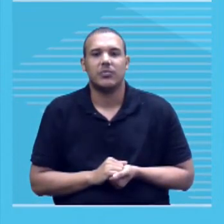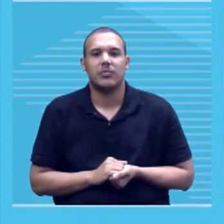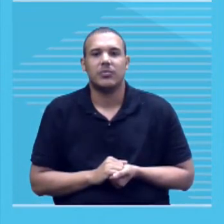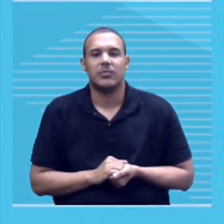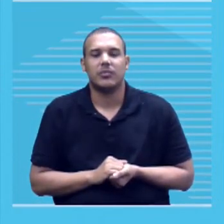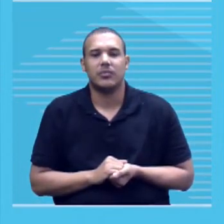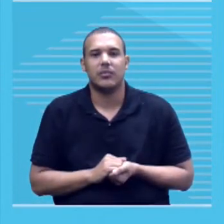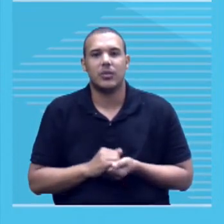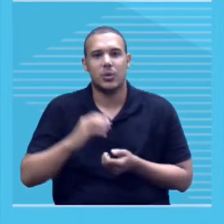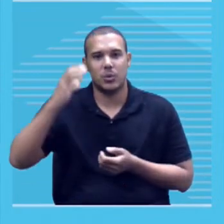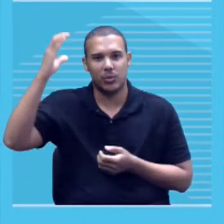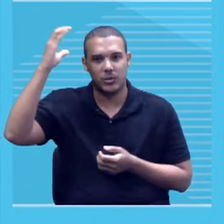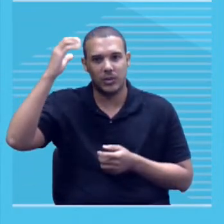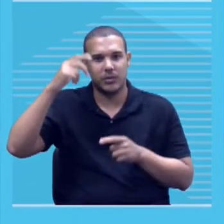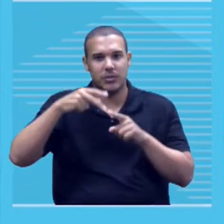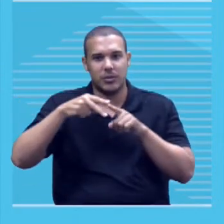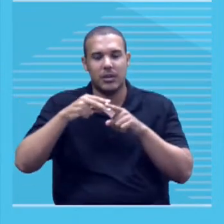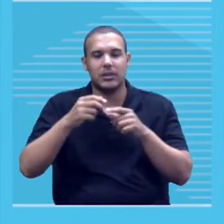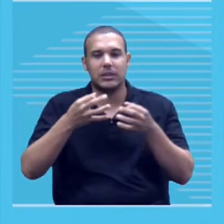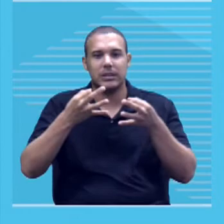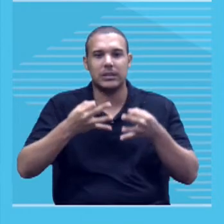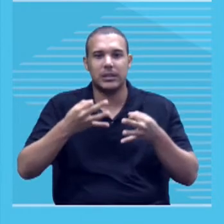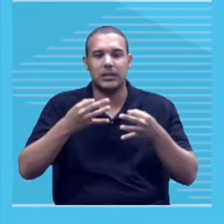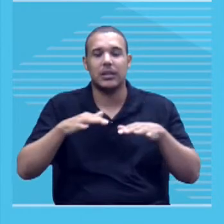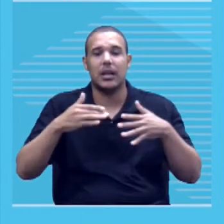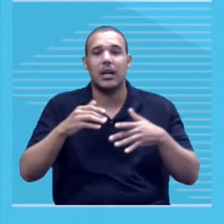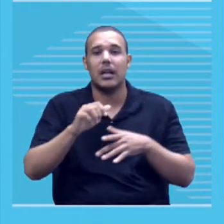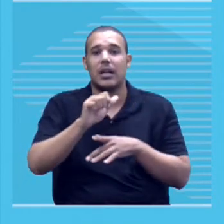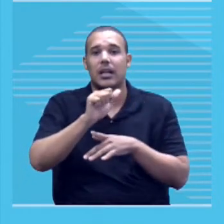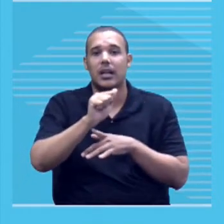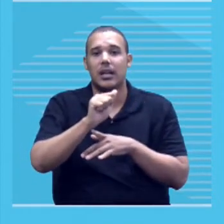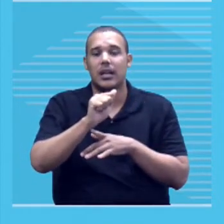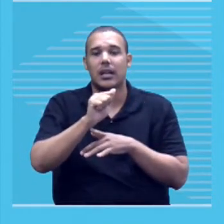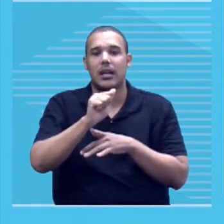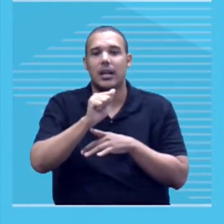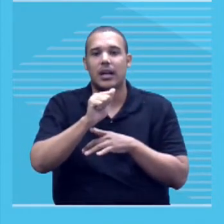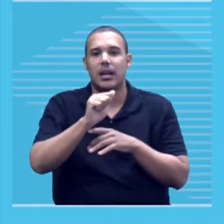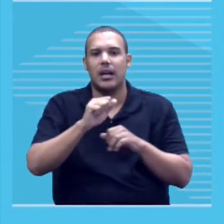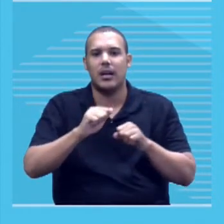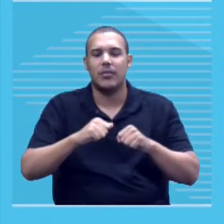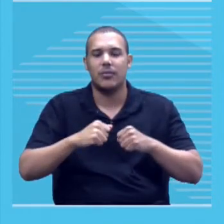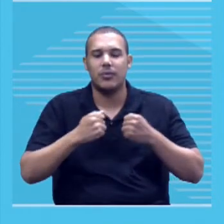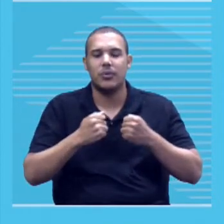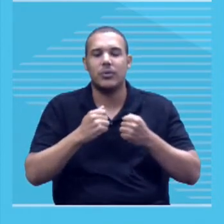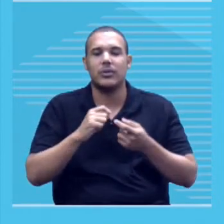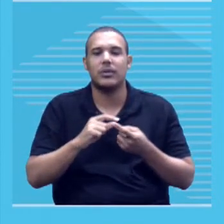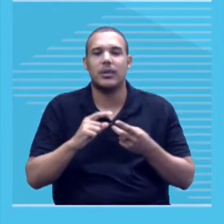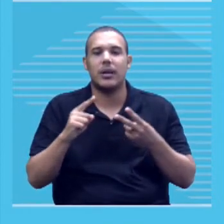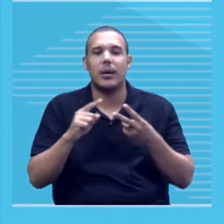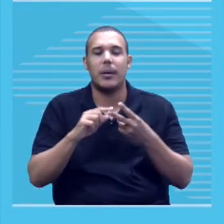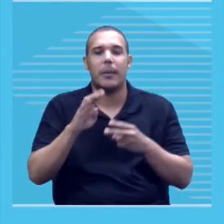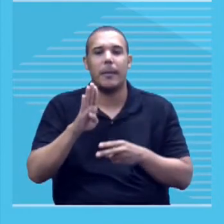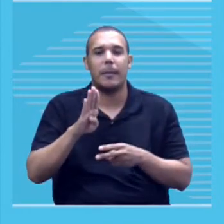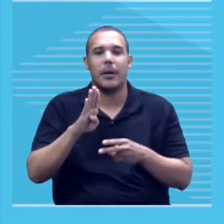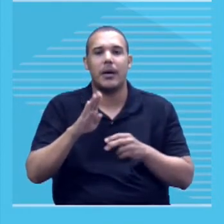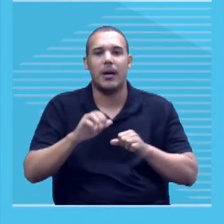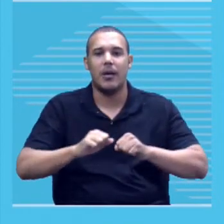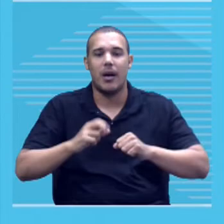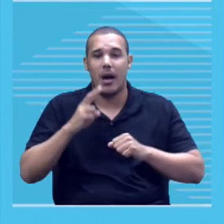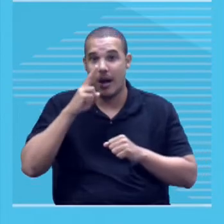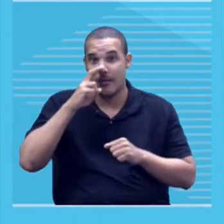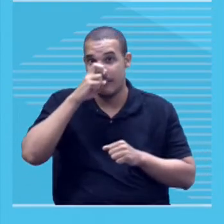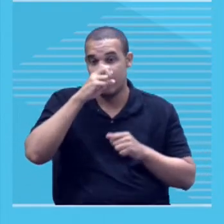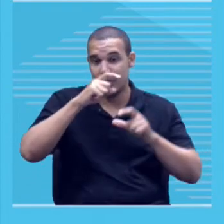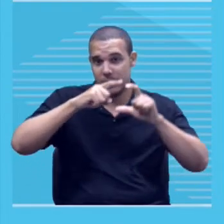instalado corretamente, determine, letra A, o valor da resistência do chuveiro quando em funcionamento, e letra B, a intensidade da